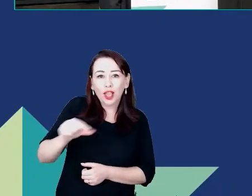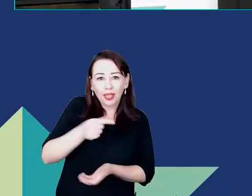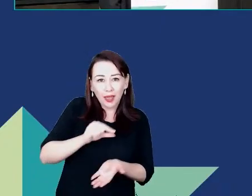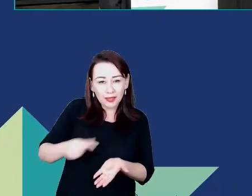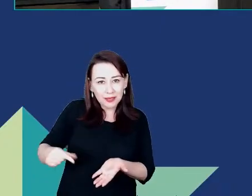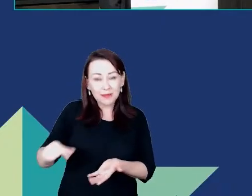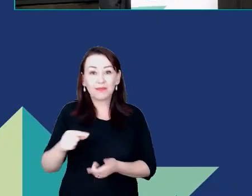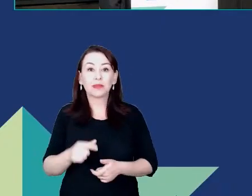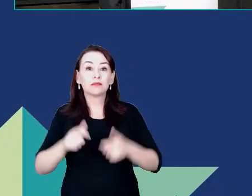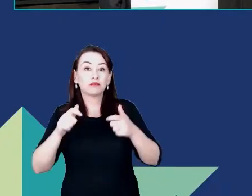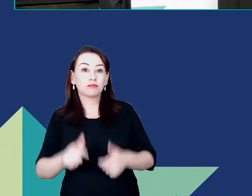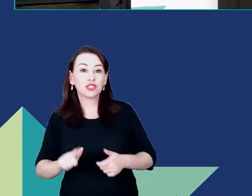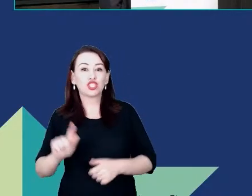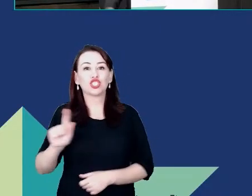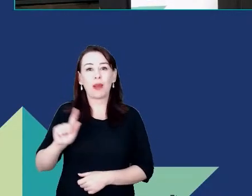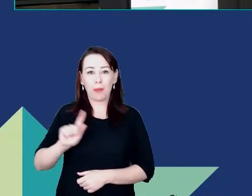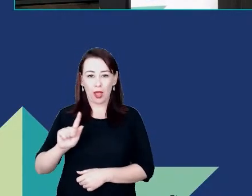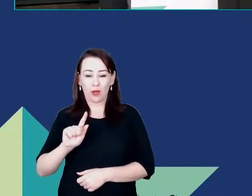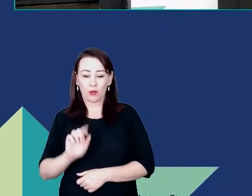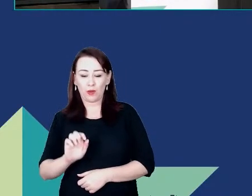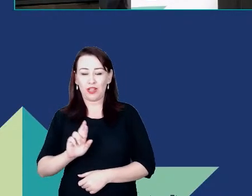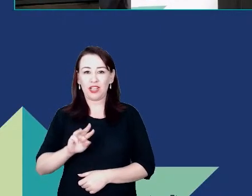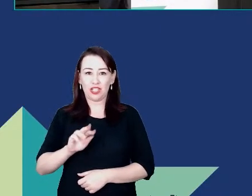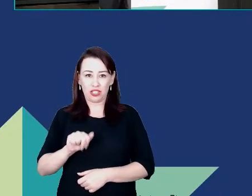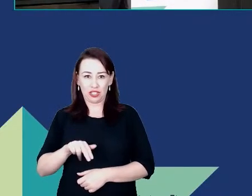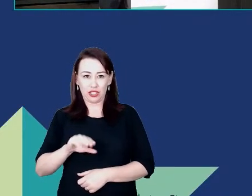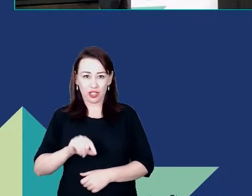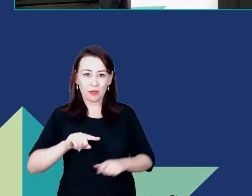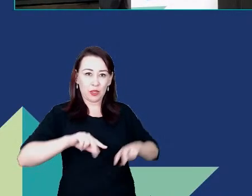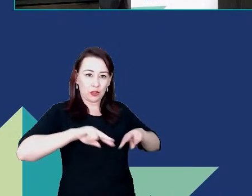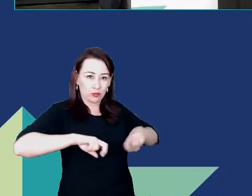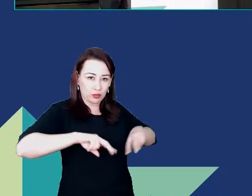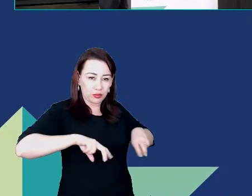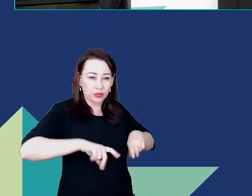né, a extração, o beneficiamento, e através de mineroduto, né,